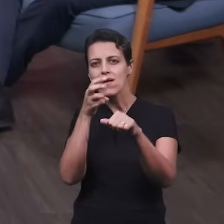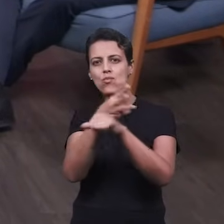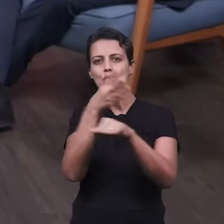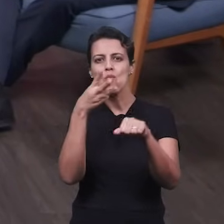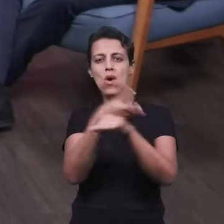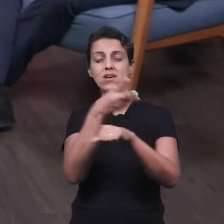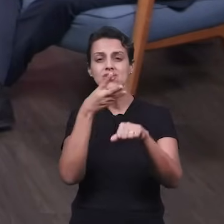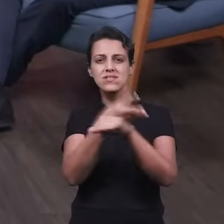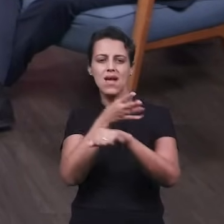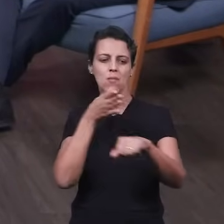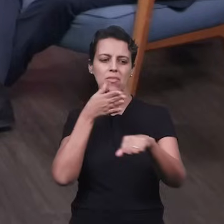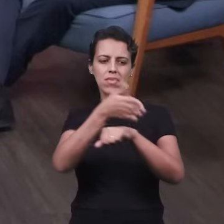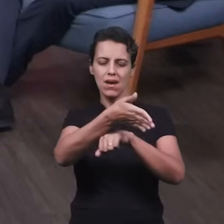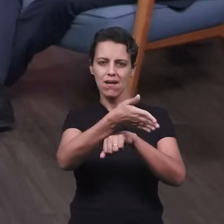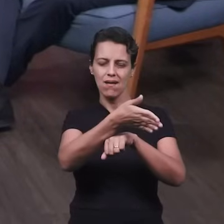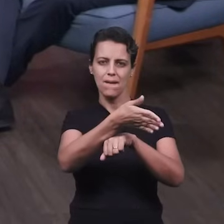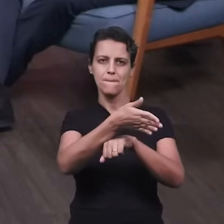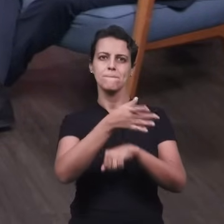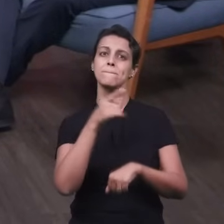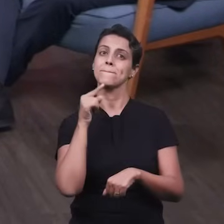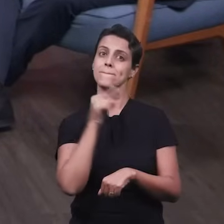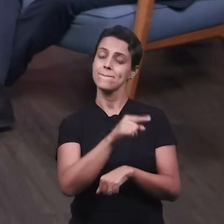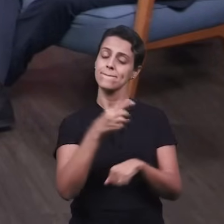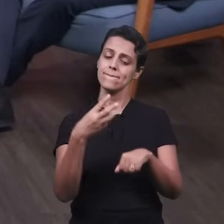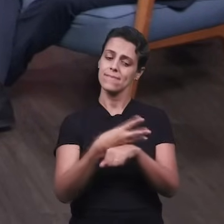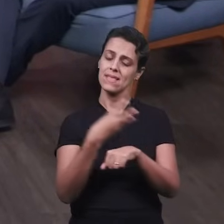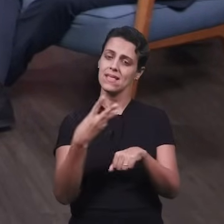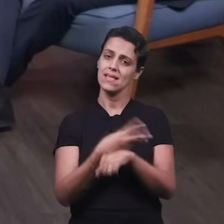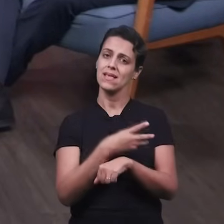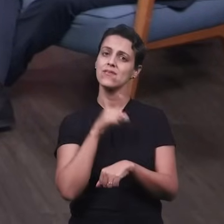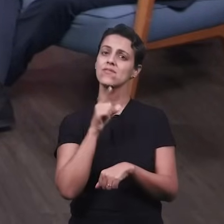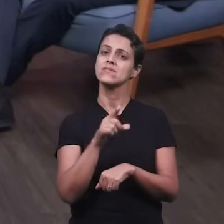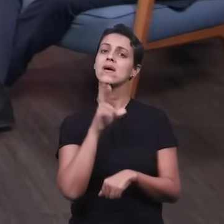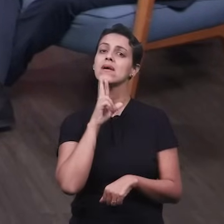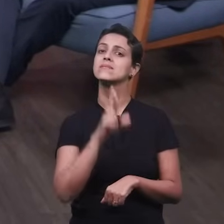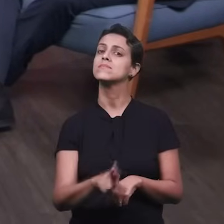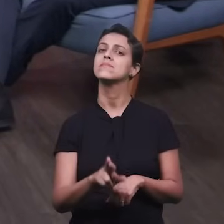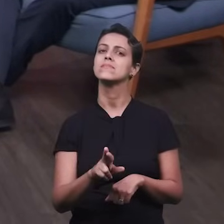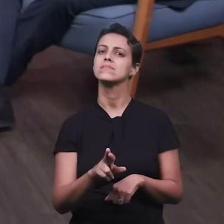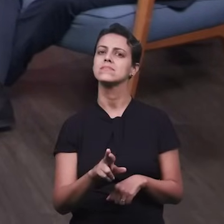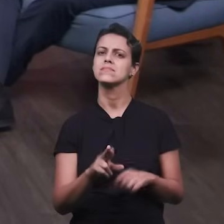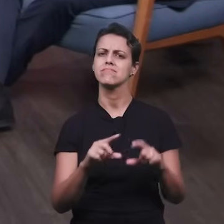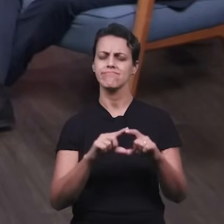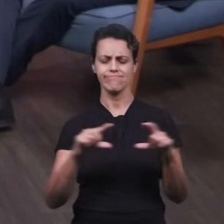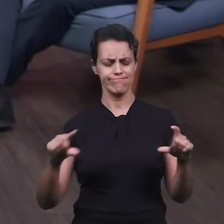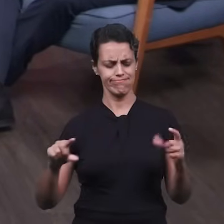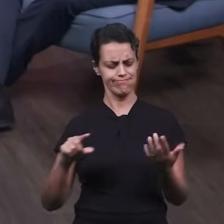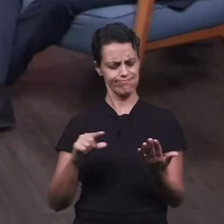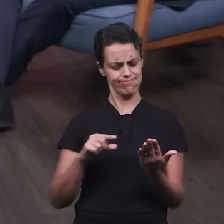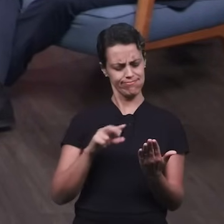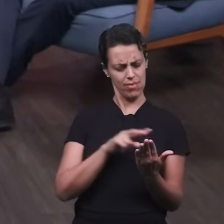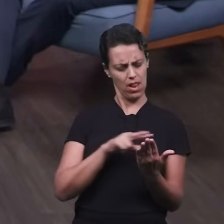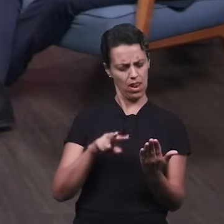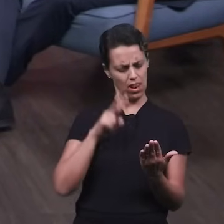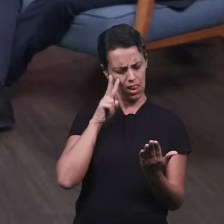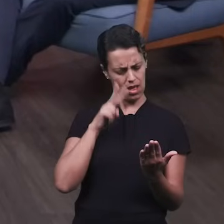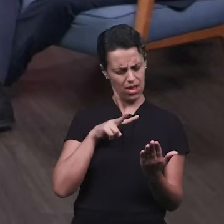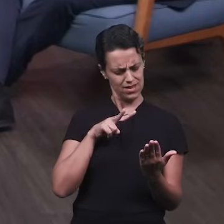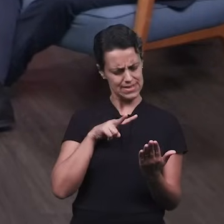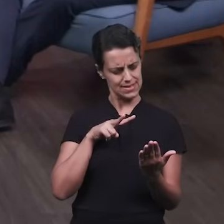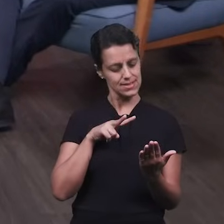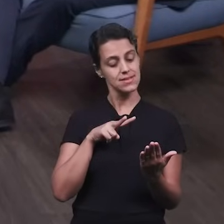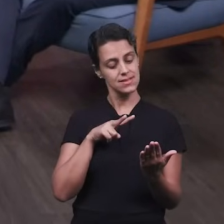vai ser redirecionado para o WhatsApp e lá no WhatsApp você terá uma questão que foi proposta. Você vai ler e